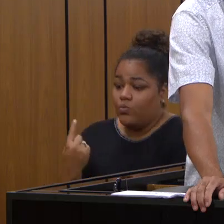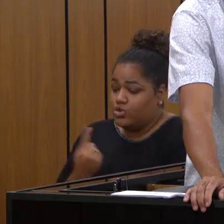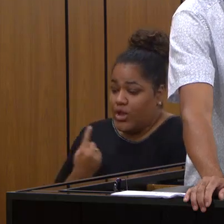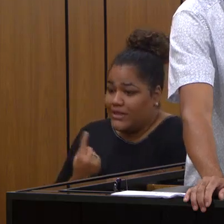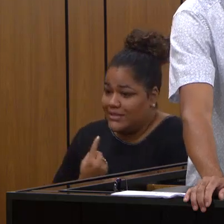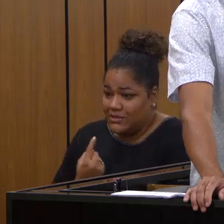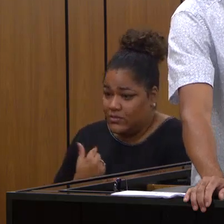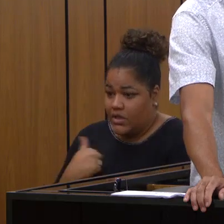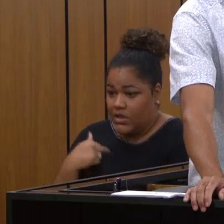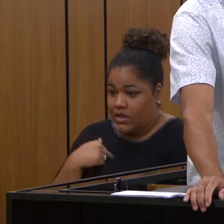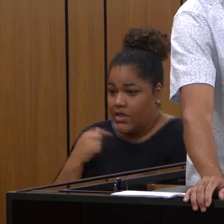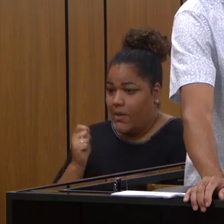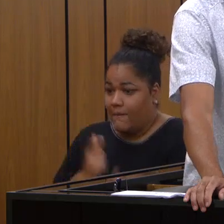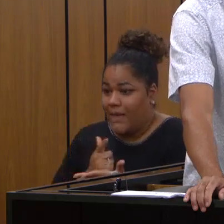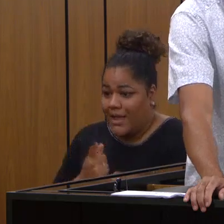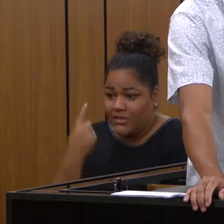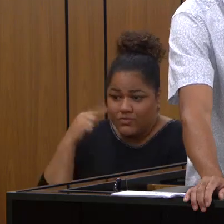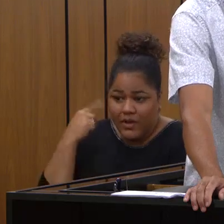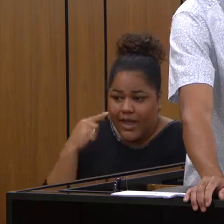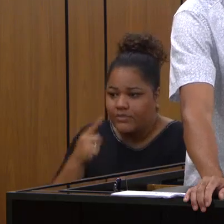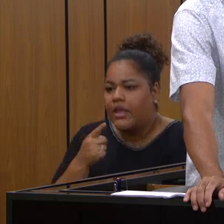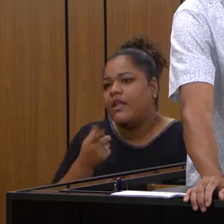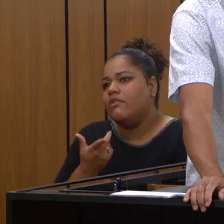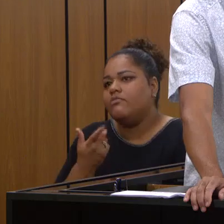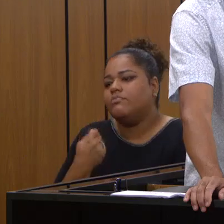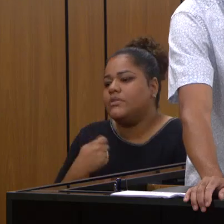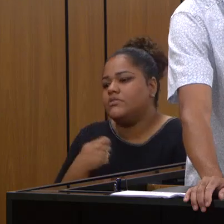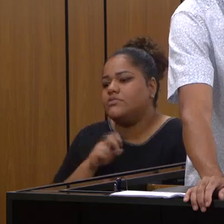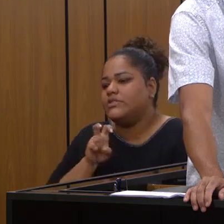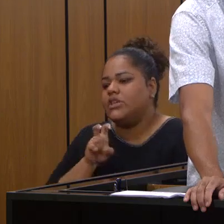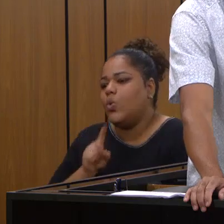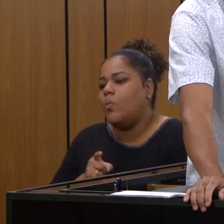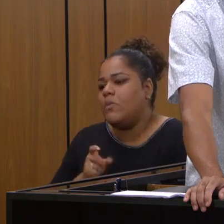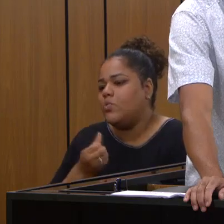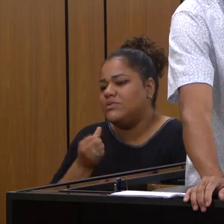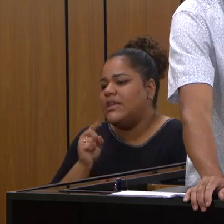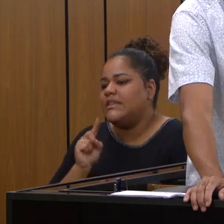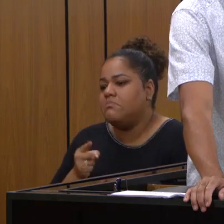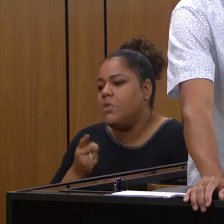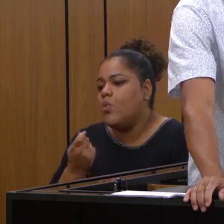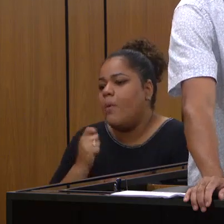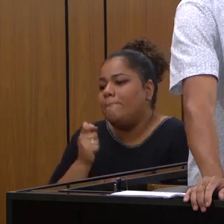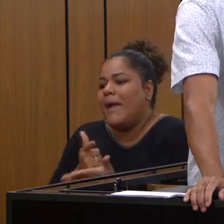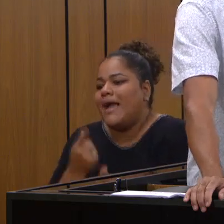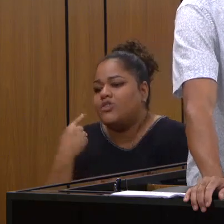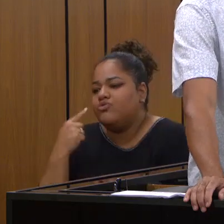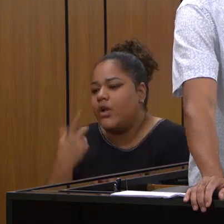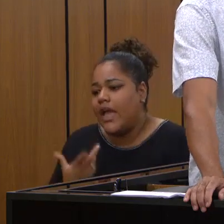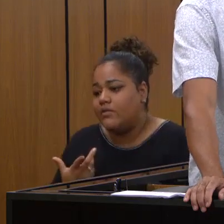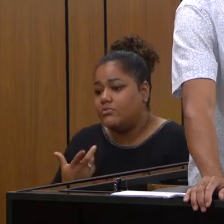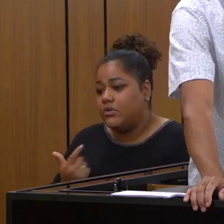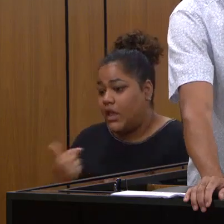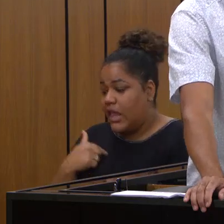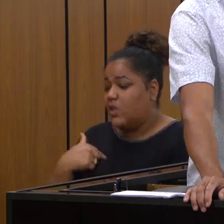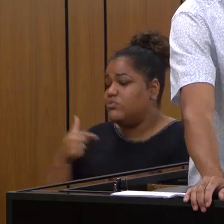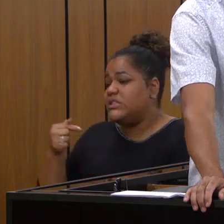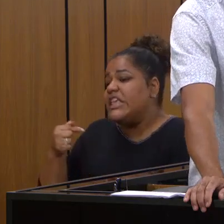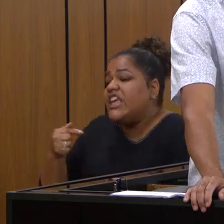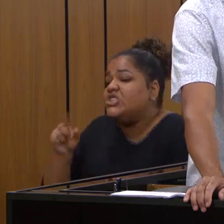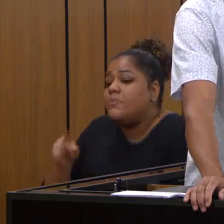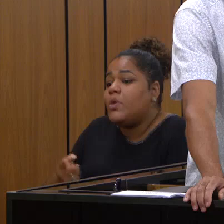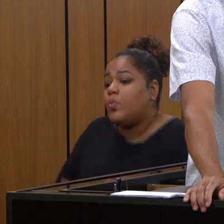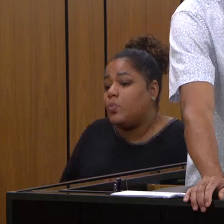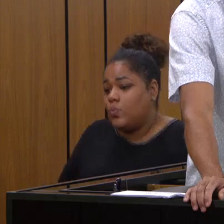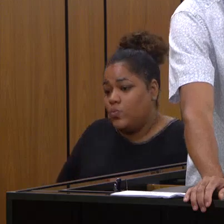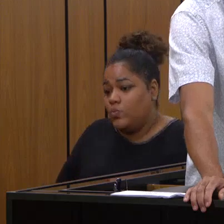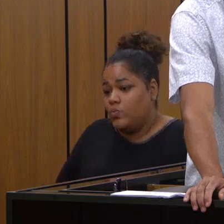advogado porque ele cobrar no mínimo r$ 5.000 ou r$ 6.000 pela causa a minha causa é 7000 vai aumentar minha